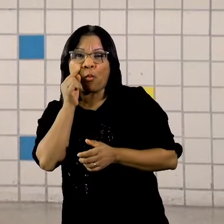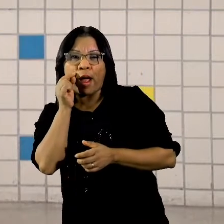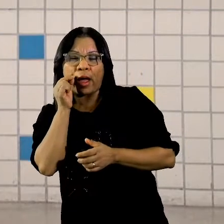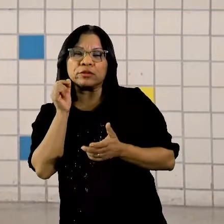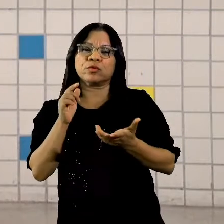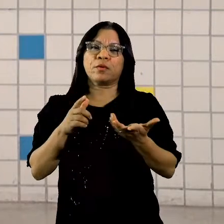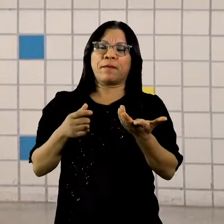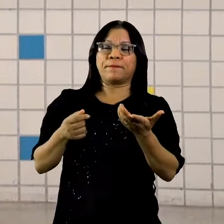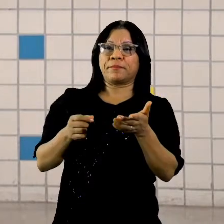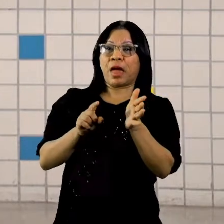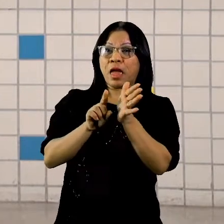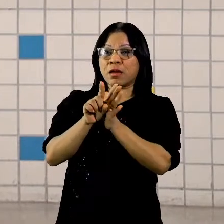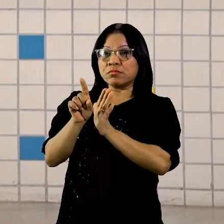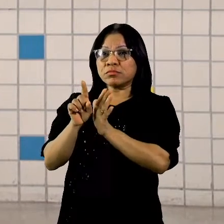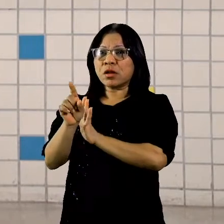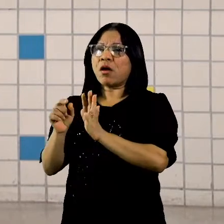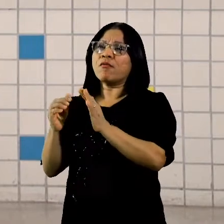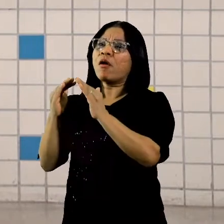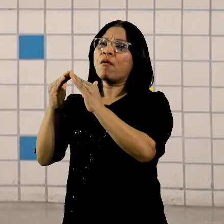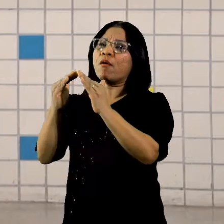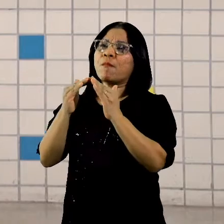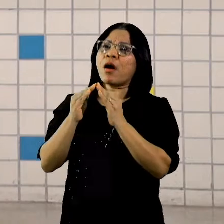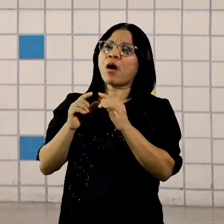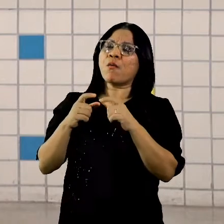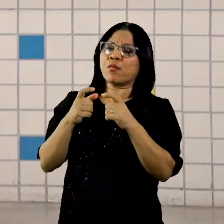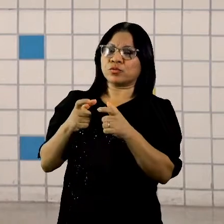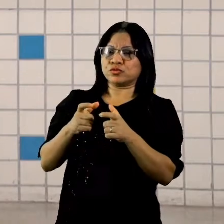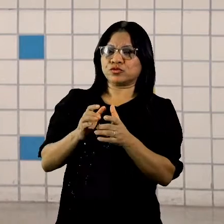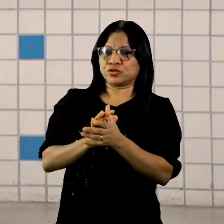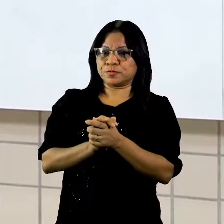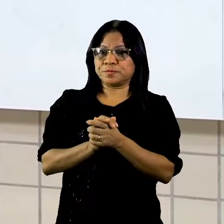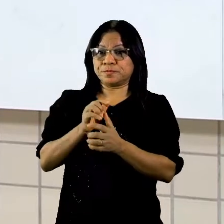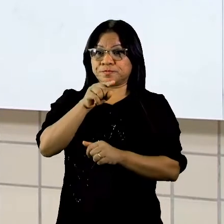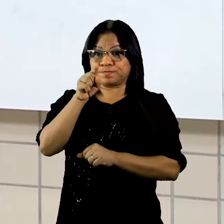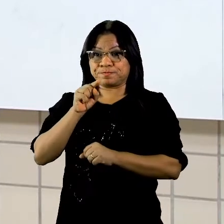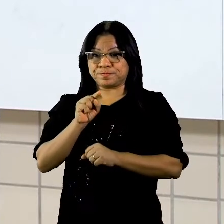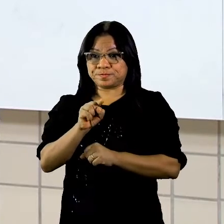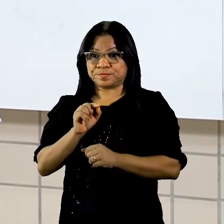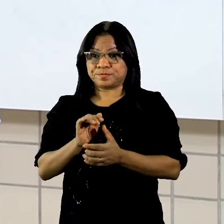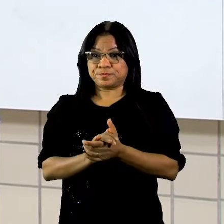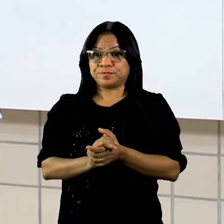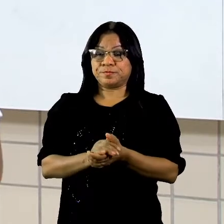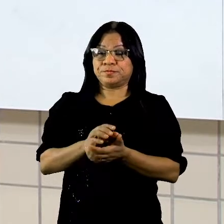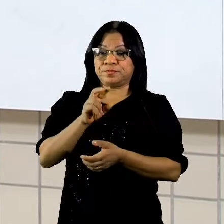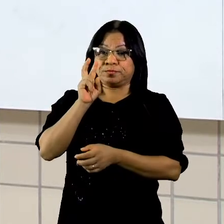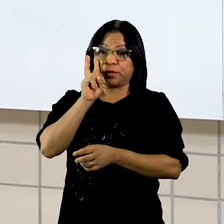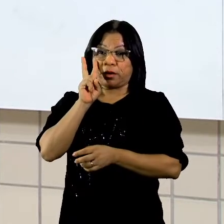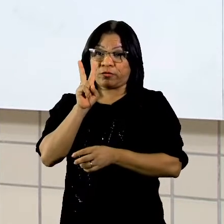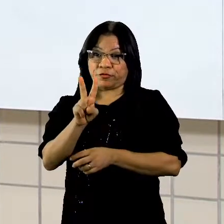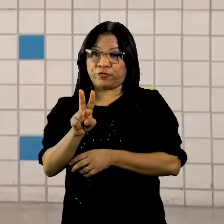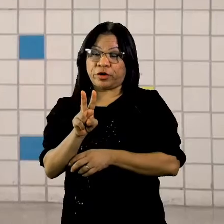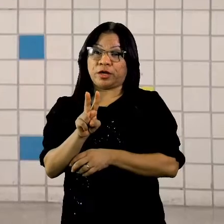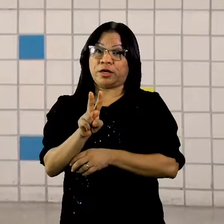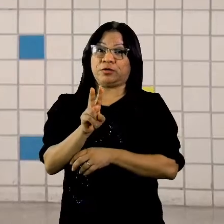as falas das personagens. Veja o exemplo dos 2 pontos e do